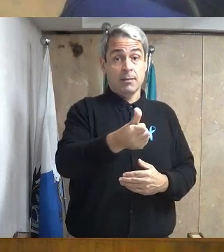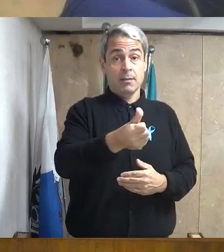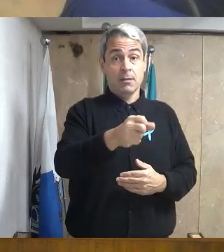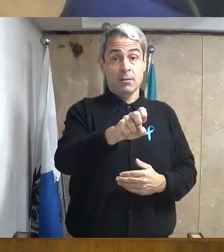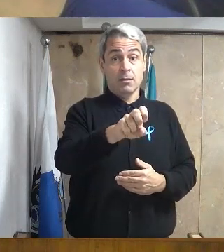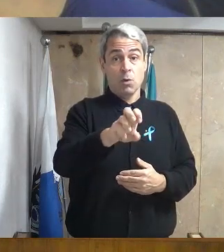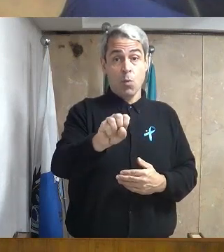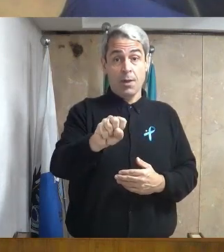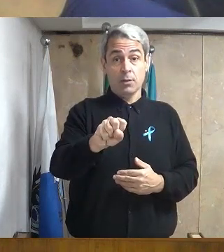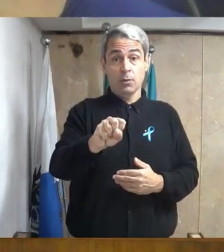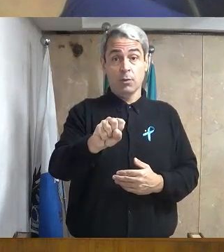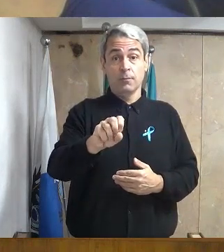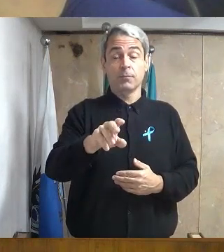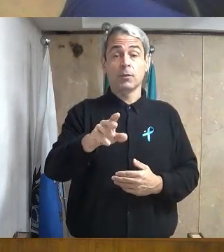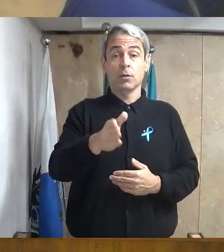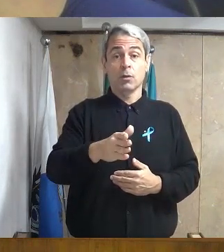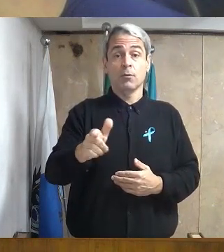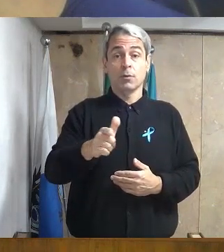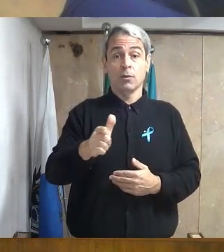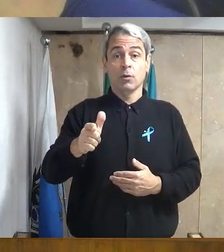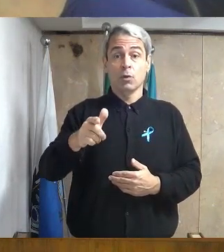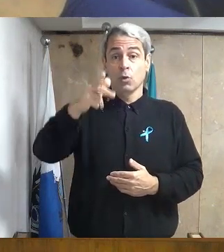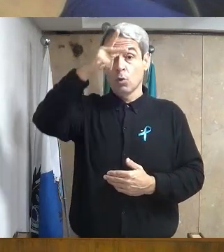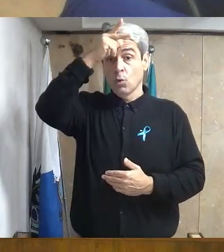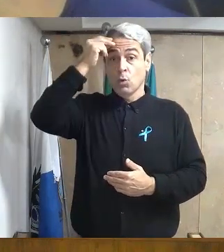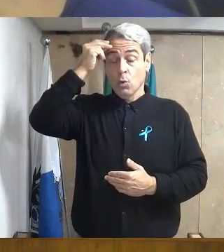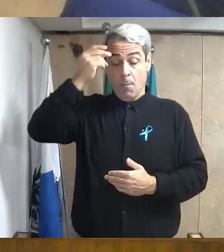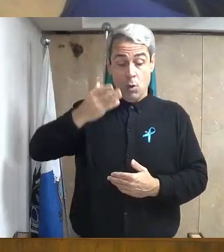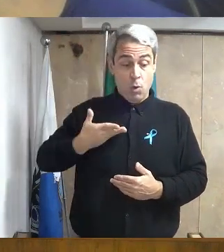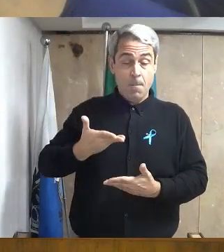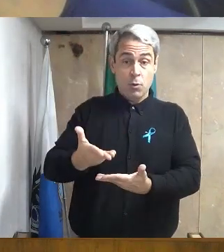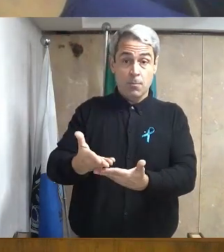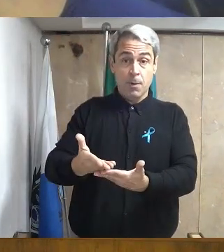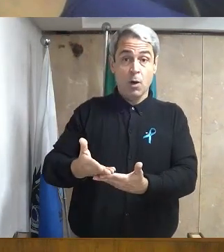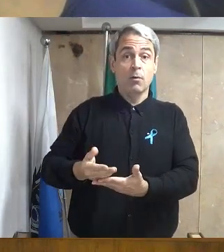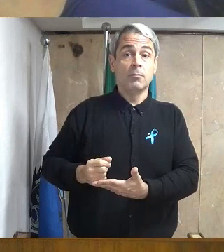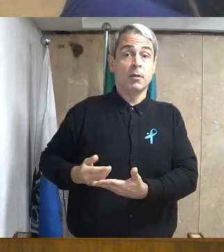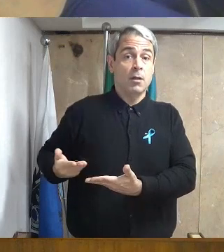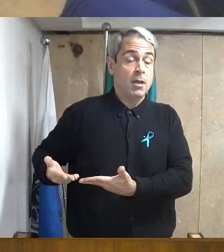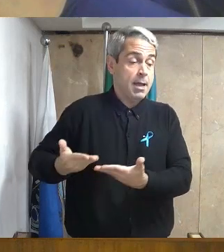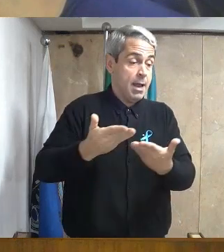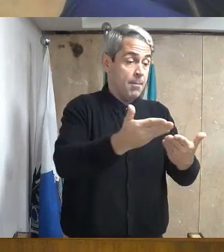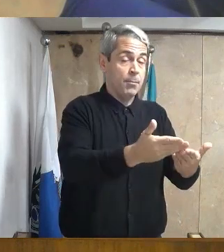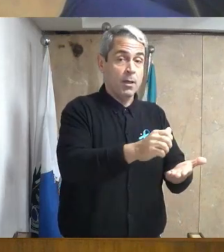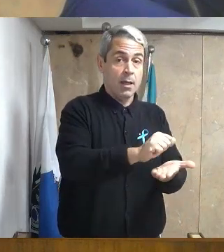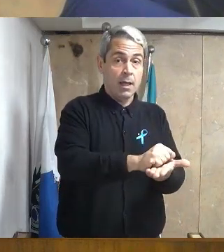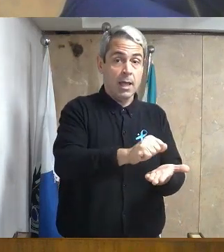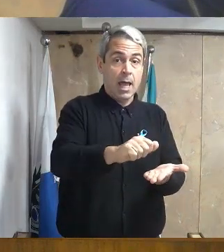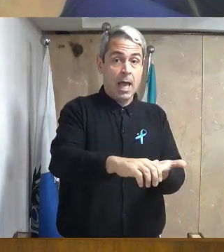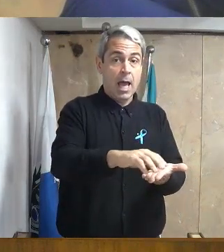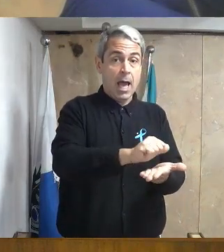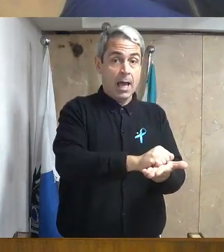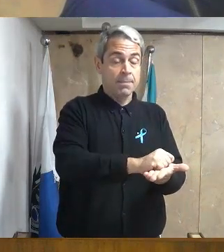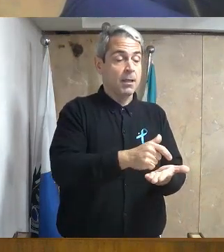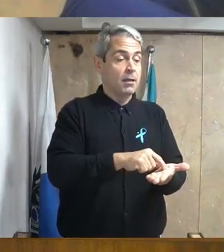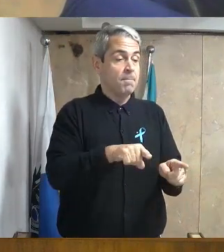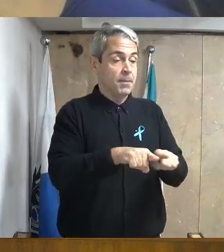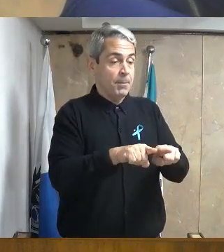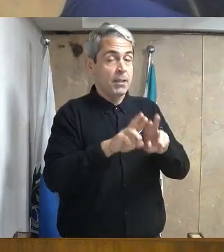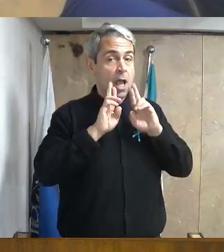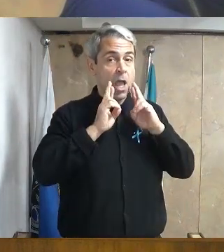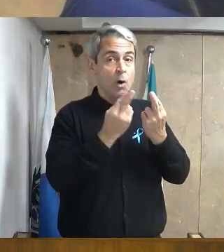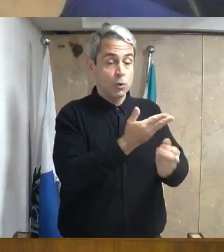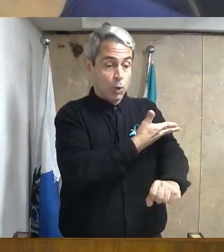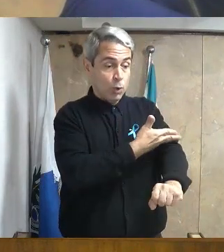1658/2022, do Conselho Municipal dos Direitos da Mulher de Duque de Caxias, encaminhando cópia da ata da reunião ordinária do mês de setembro